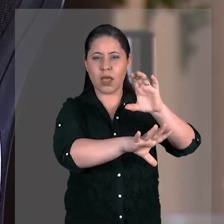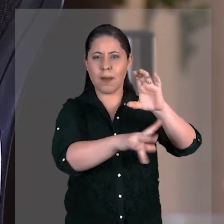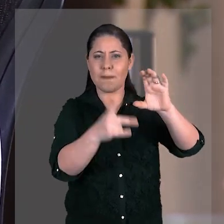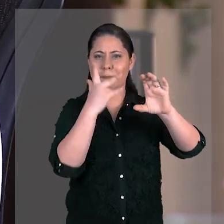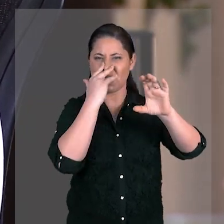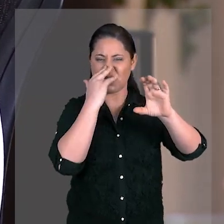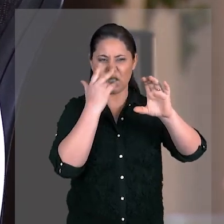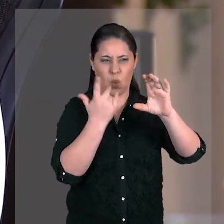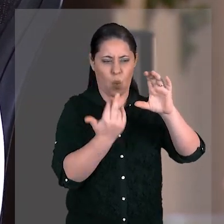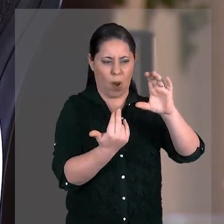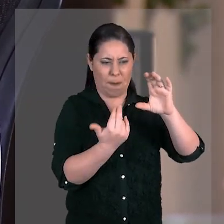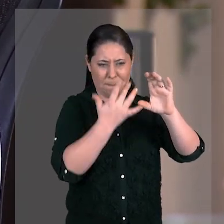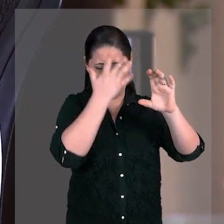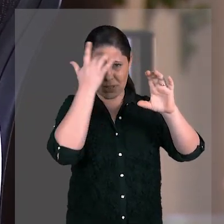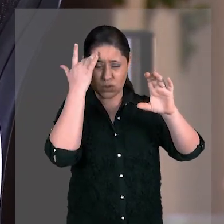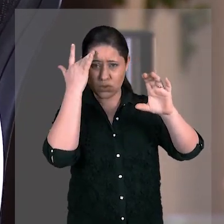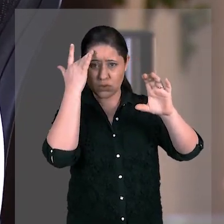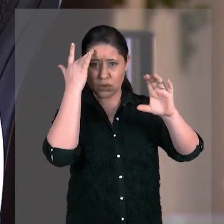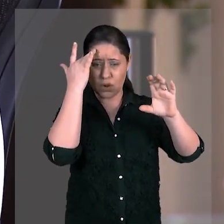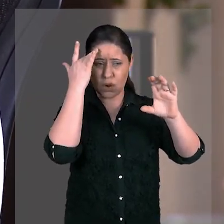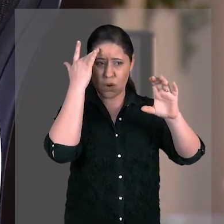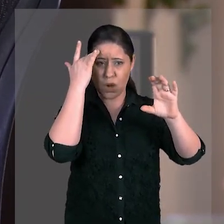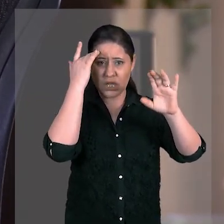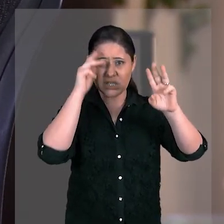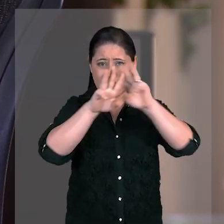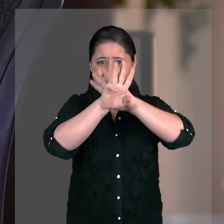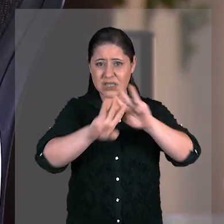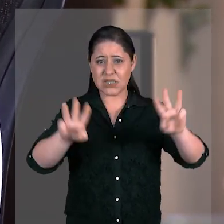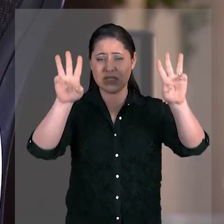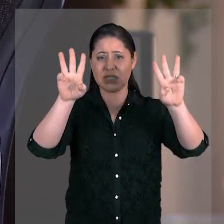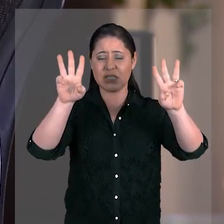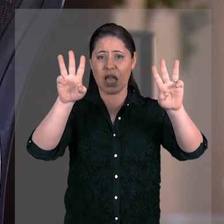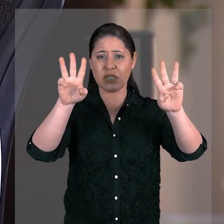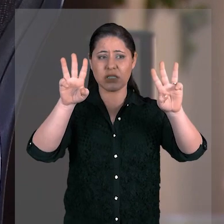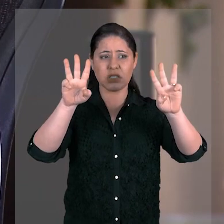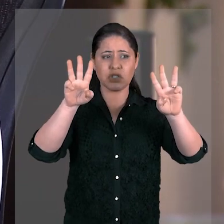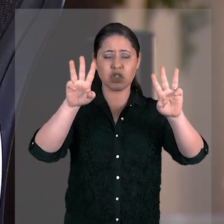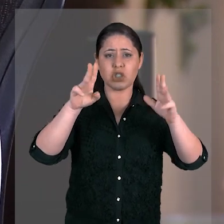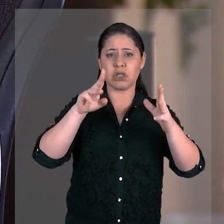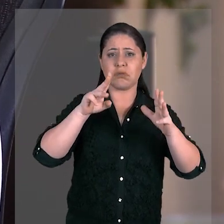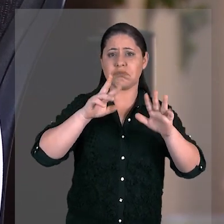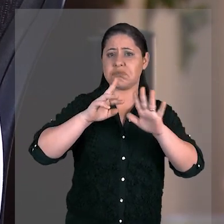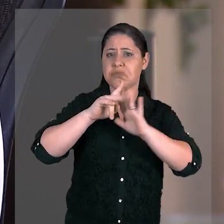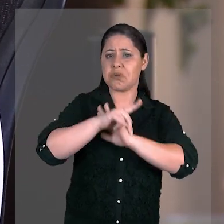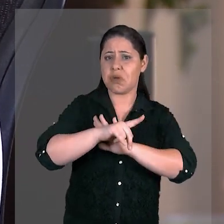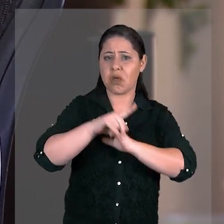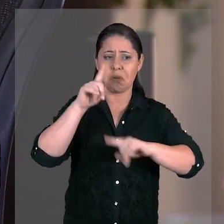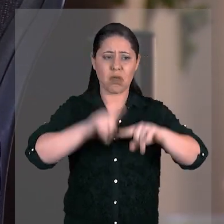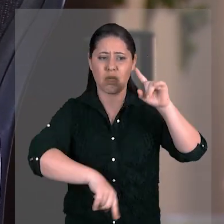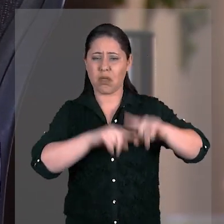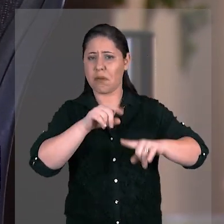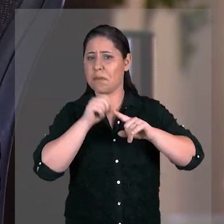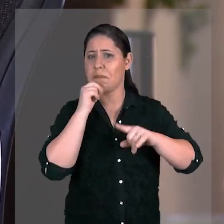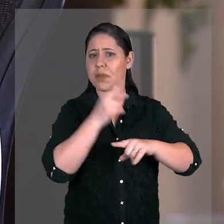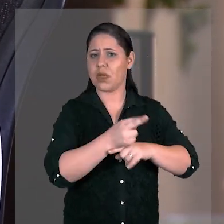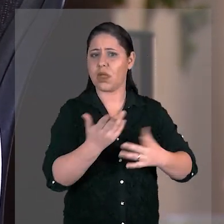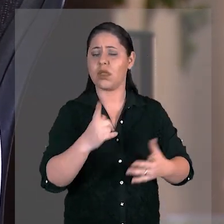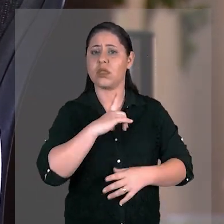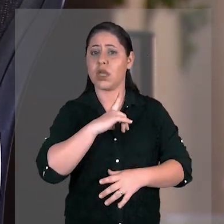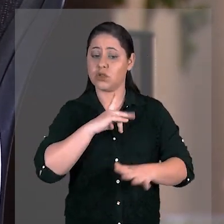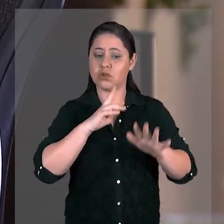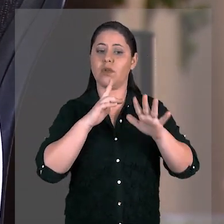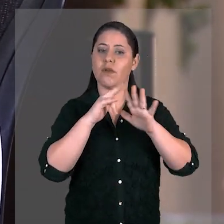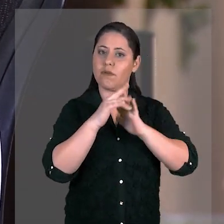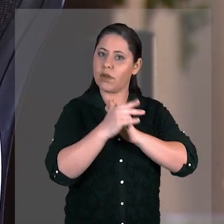coloca a pessoa como se ela estivesse num site de pornografia, enfim. Então a gente tem N situações